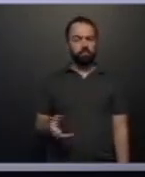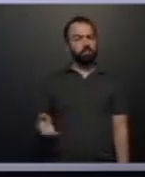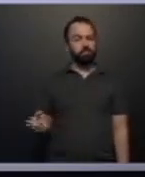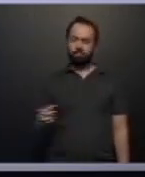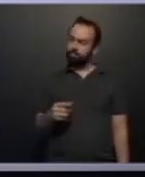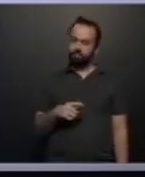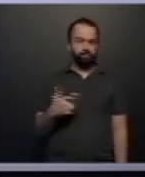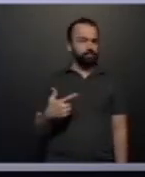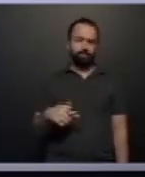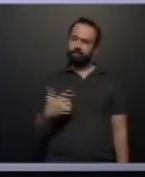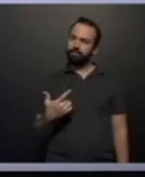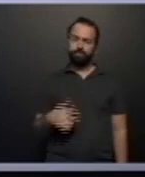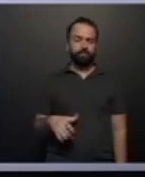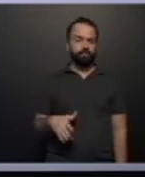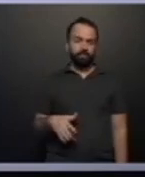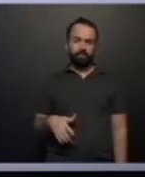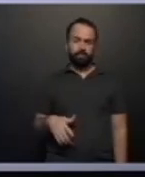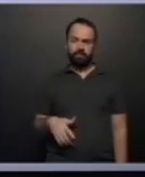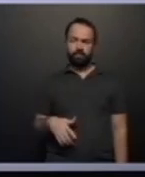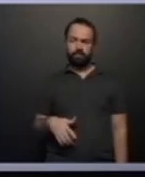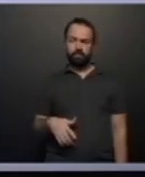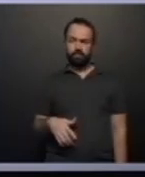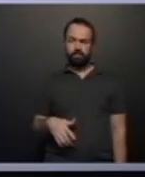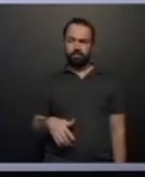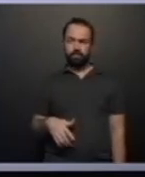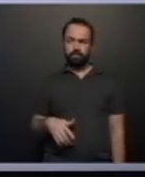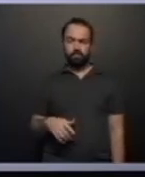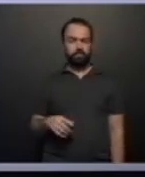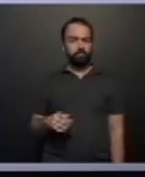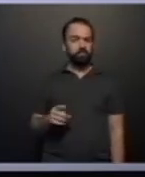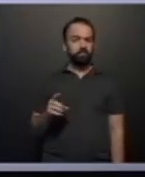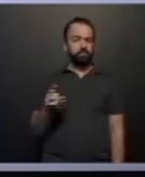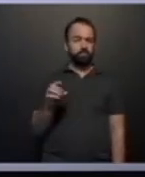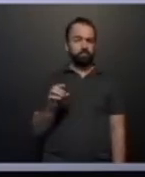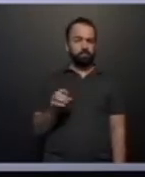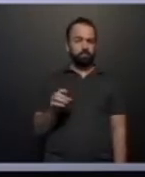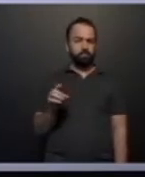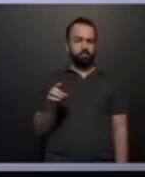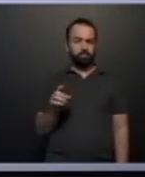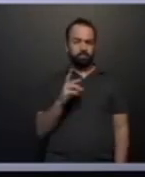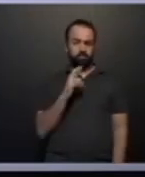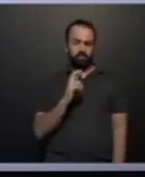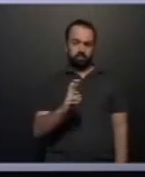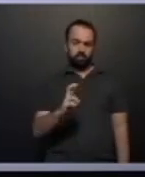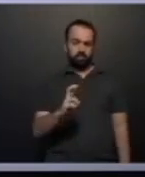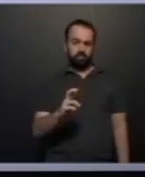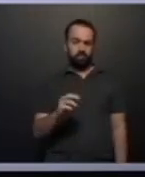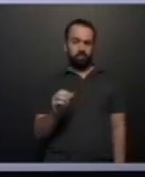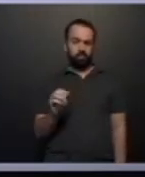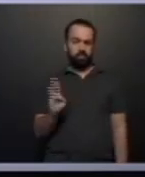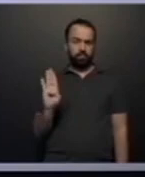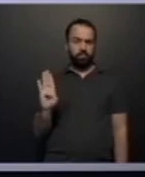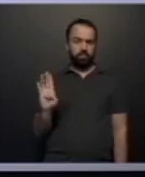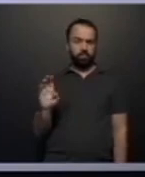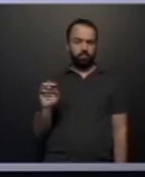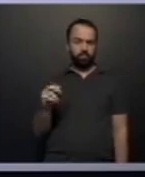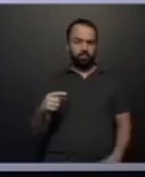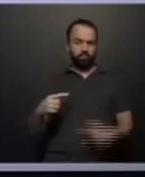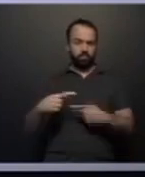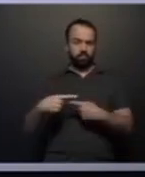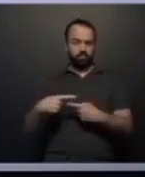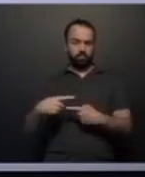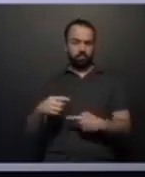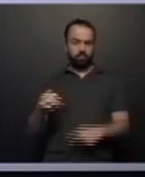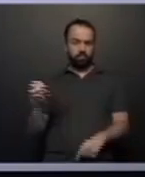Não existe. Então, nós colocamos com essa simbologia, que representa conjunto vazio. Não